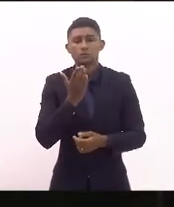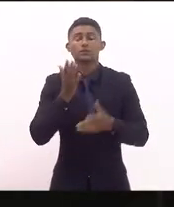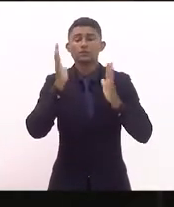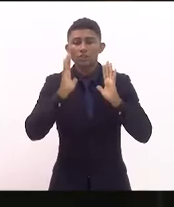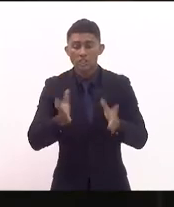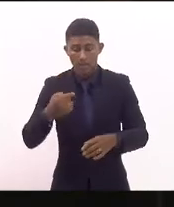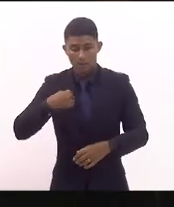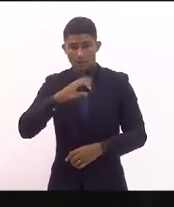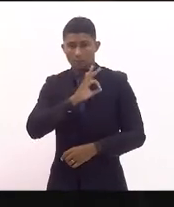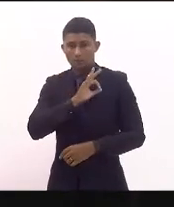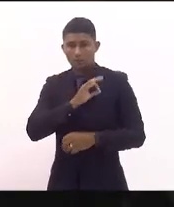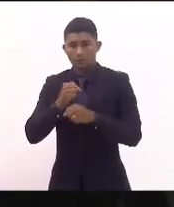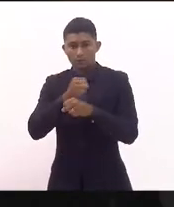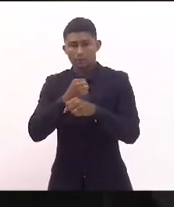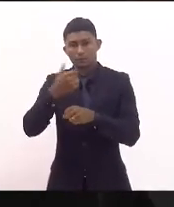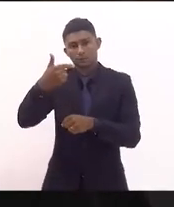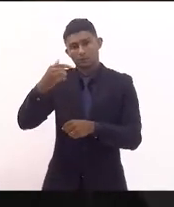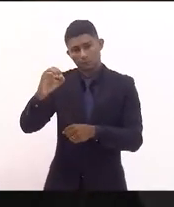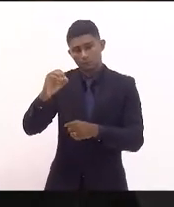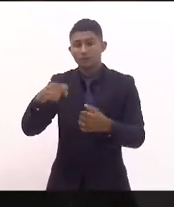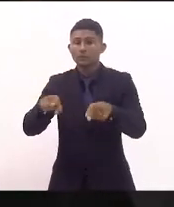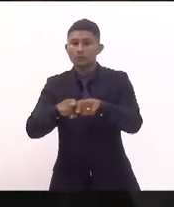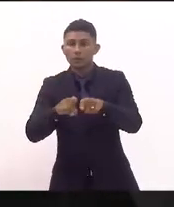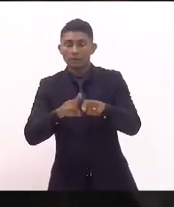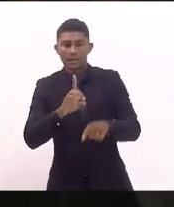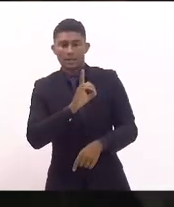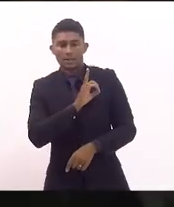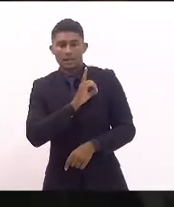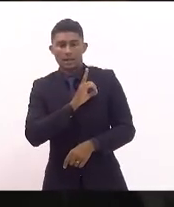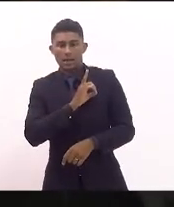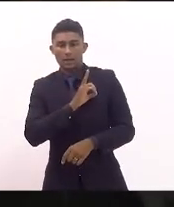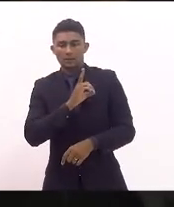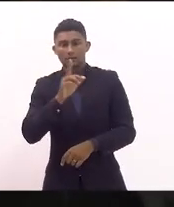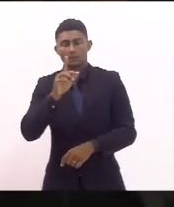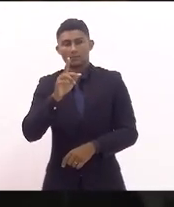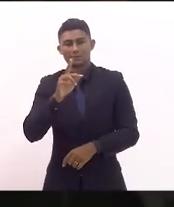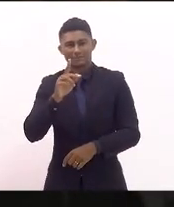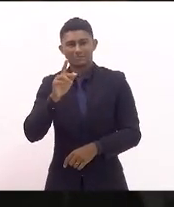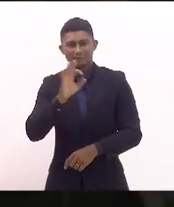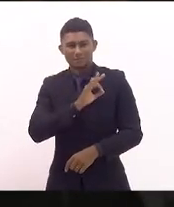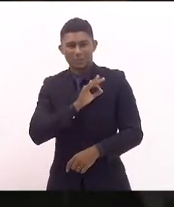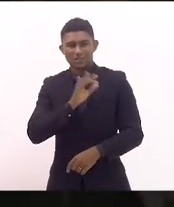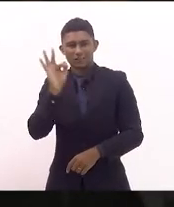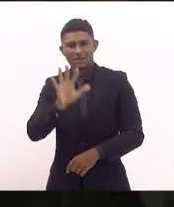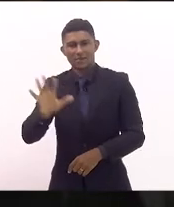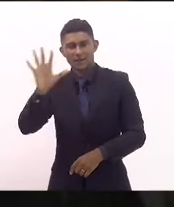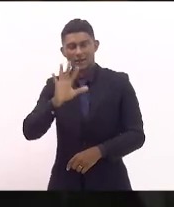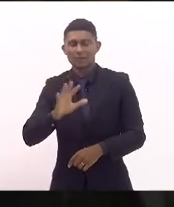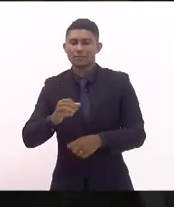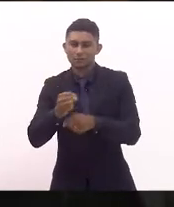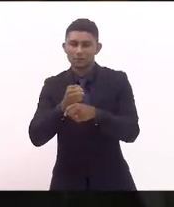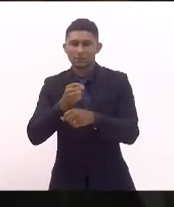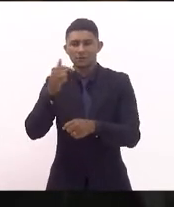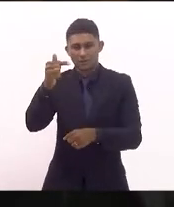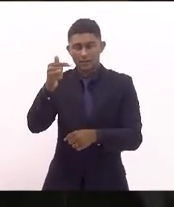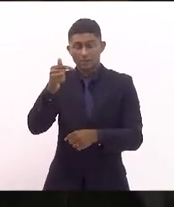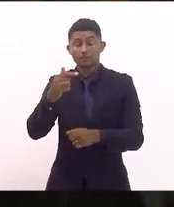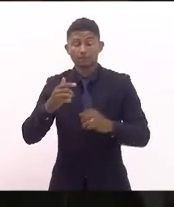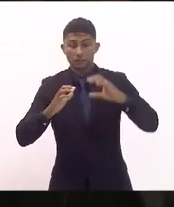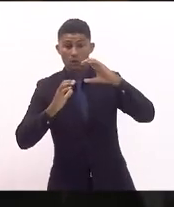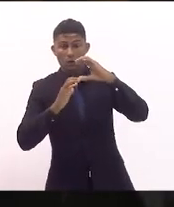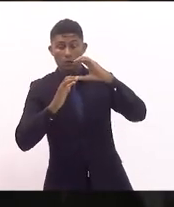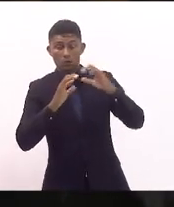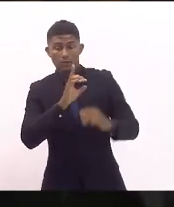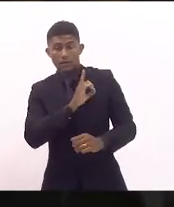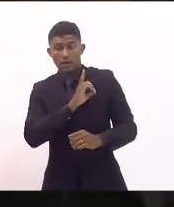anos, delegada de Polícia Federal há laboriosos 7 anos. Quando fui aprovada no concurso de delegada,